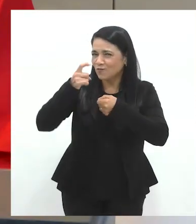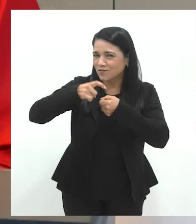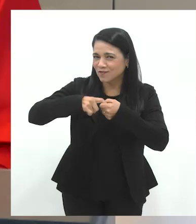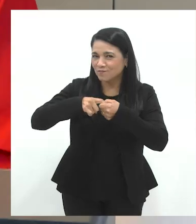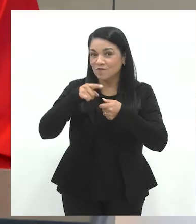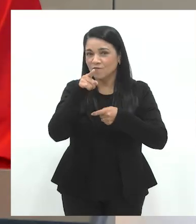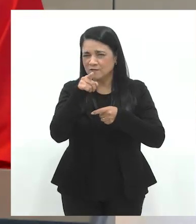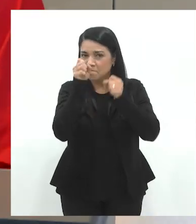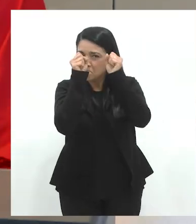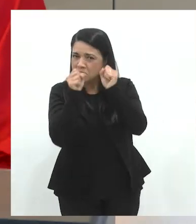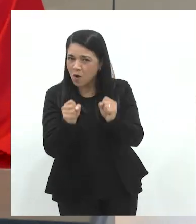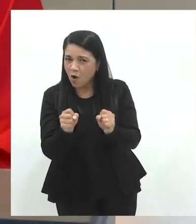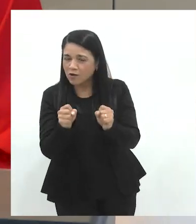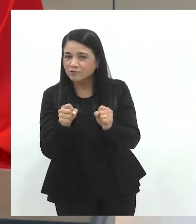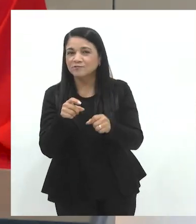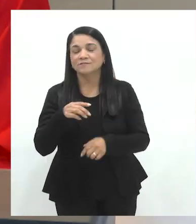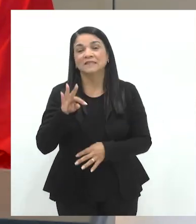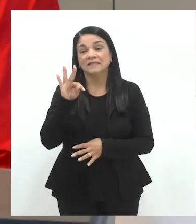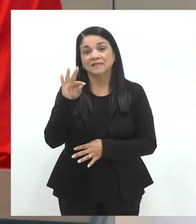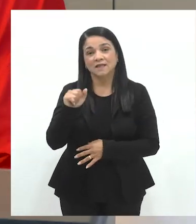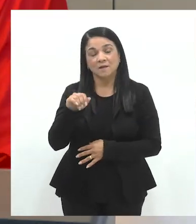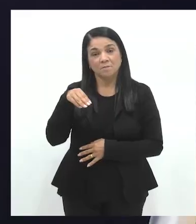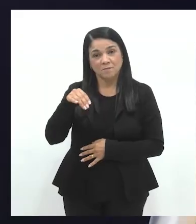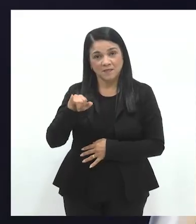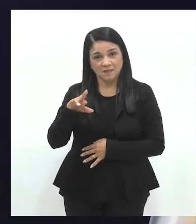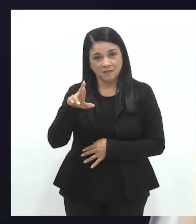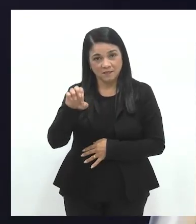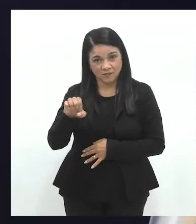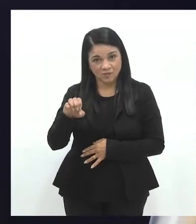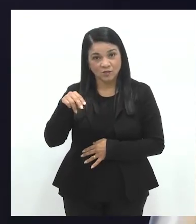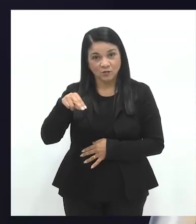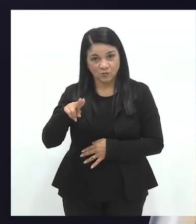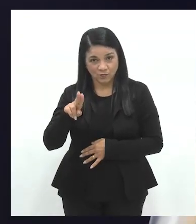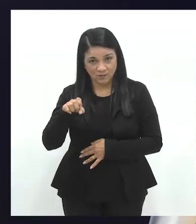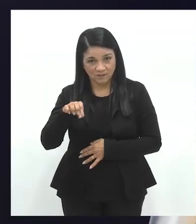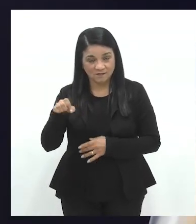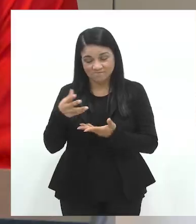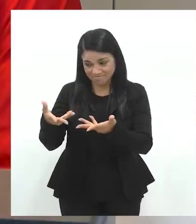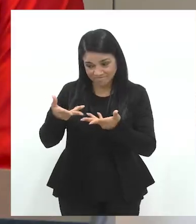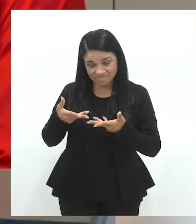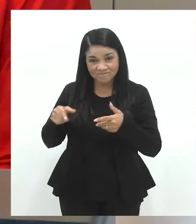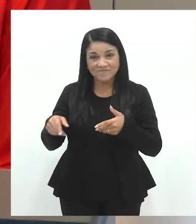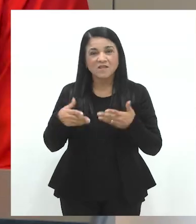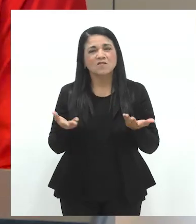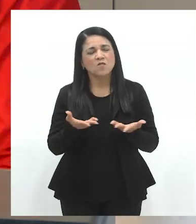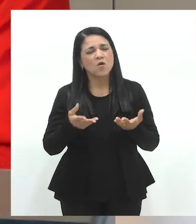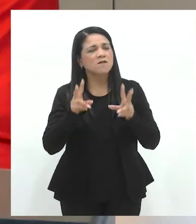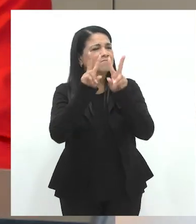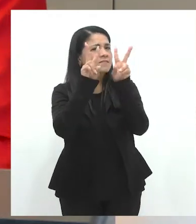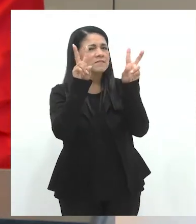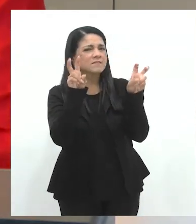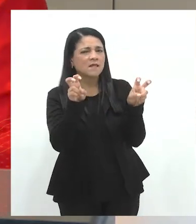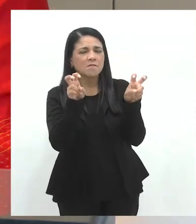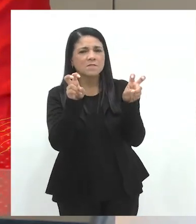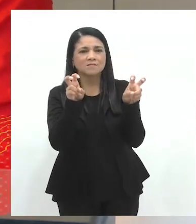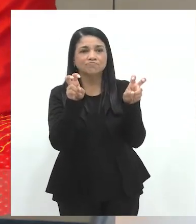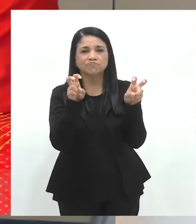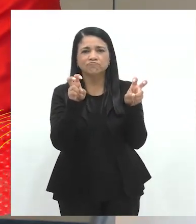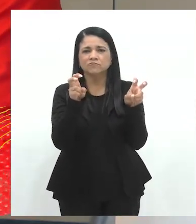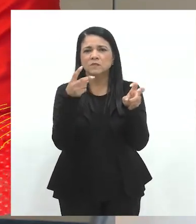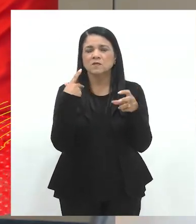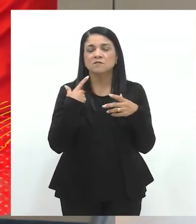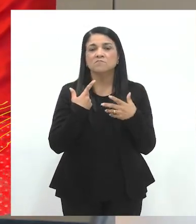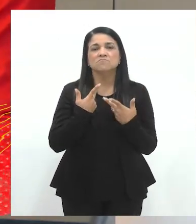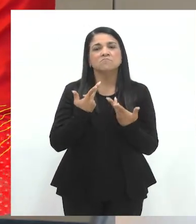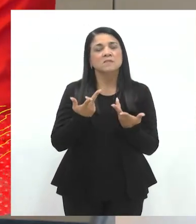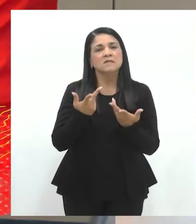Olá, estamos de volta com Você Pode, recebendo Tamires Nunes aqui na TV Alerj. Tamires, agora eu quero falar de um assunto que está muito